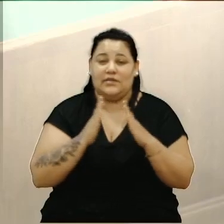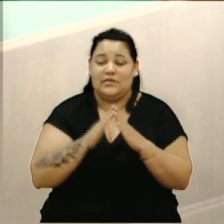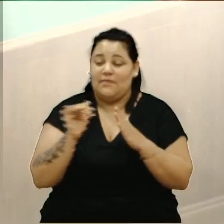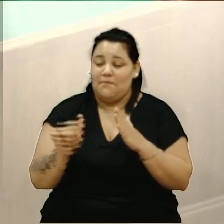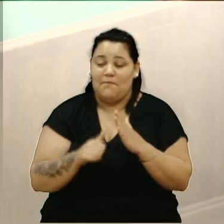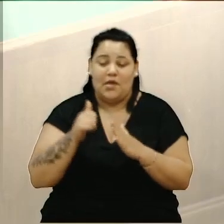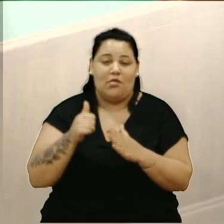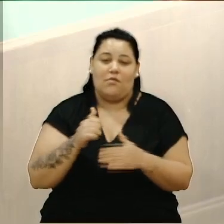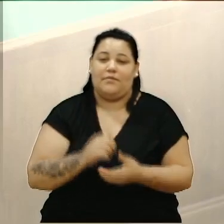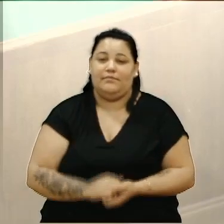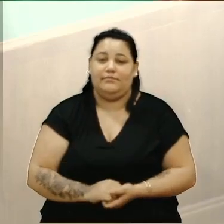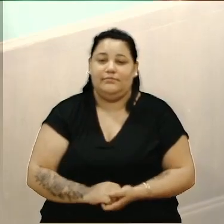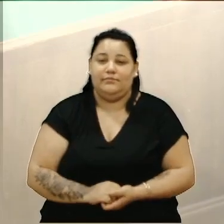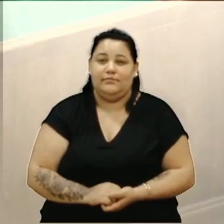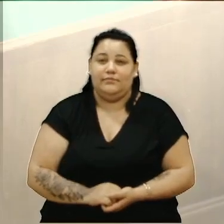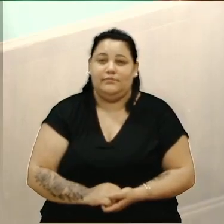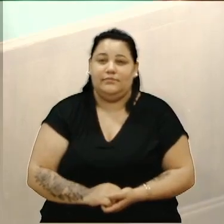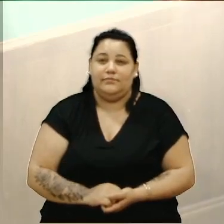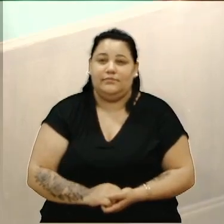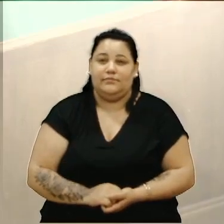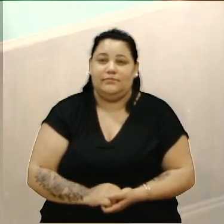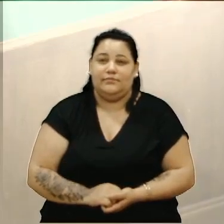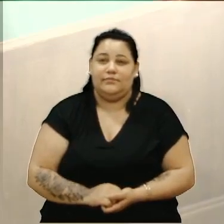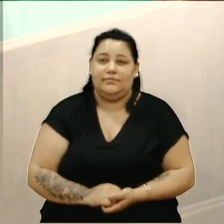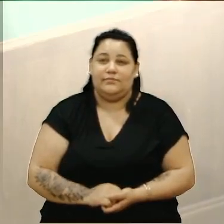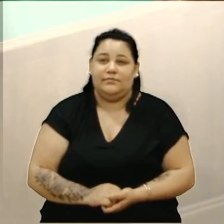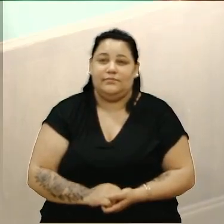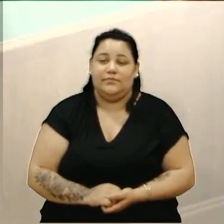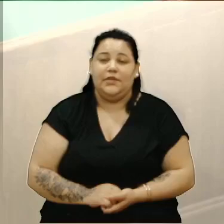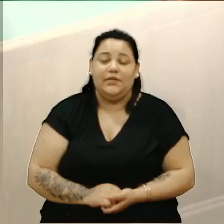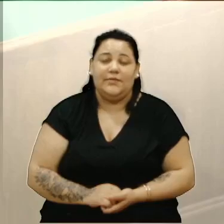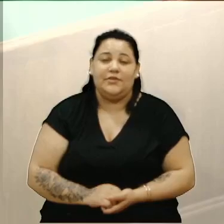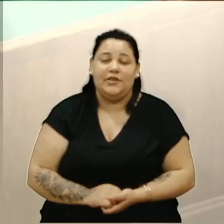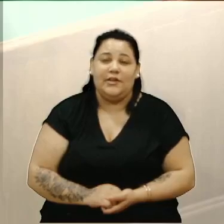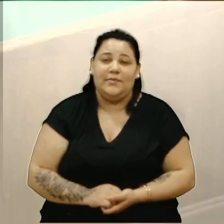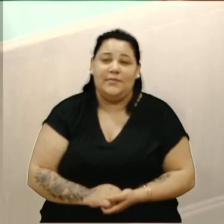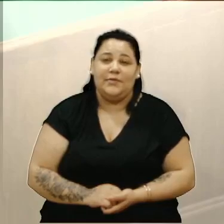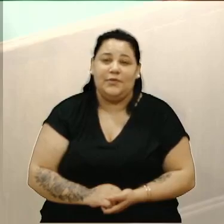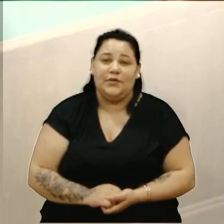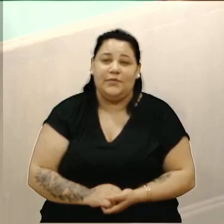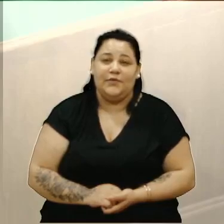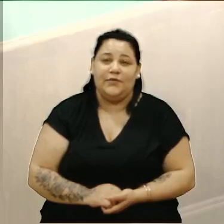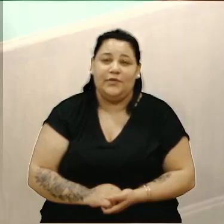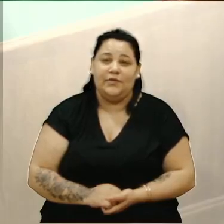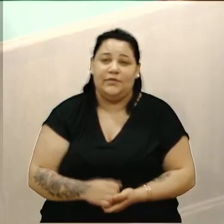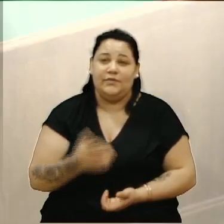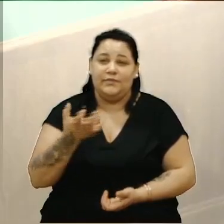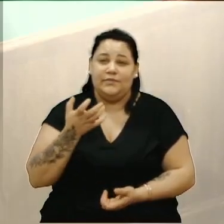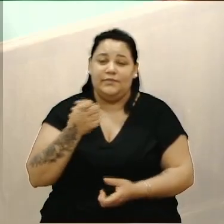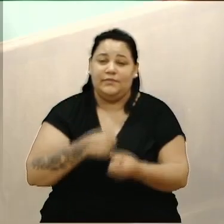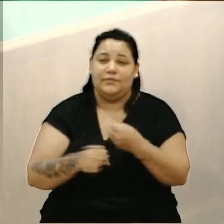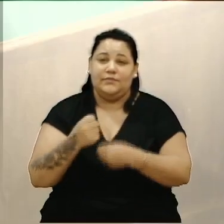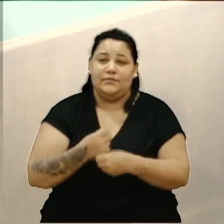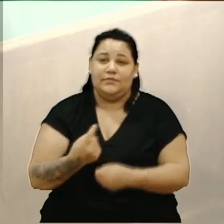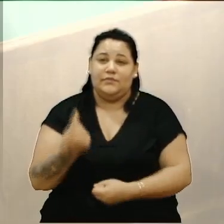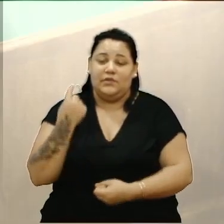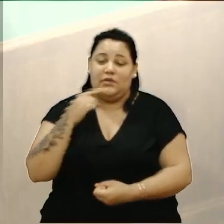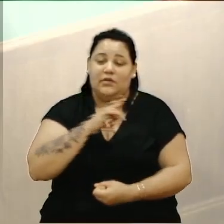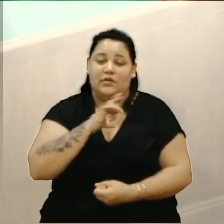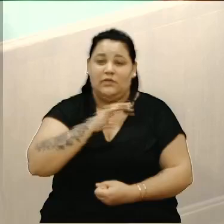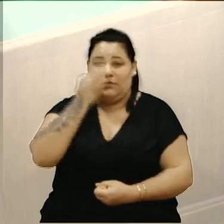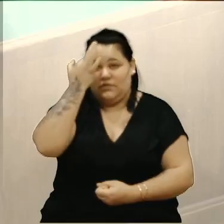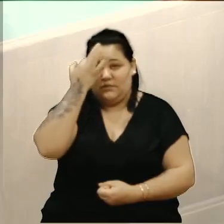humana. Eu quero voltar um pouco ao passado para que nós tenhamos a